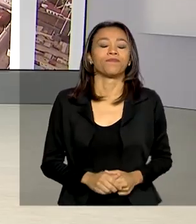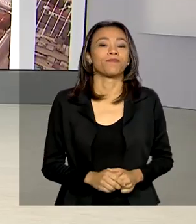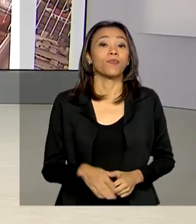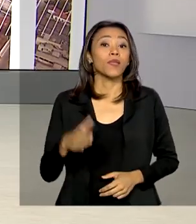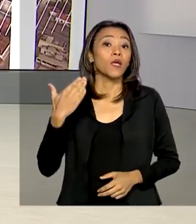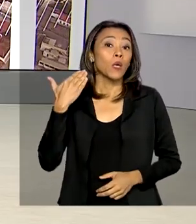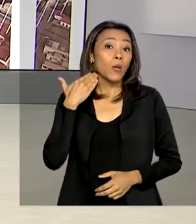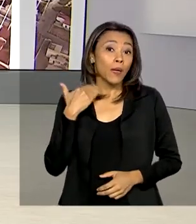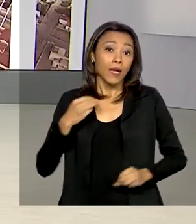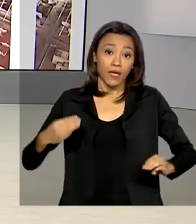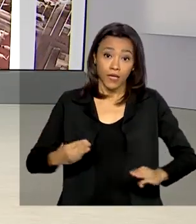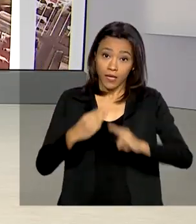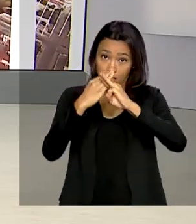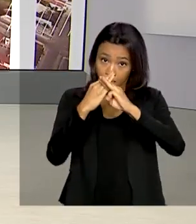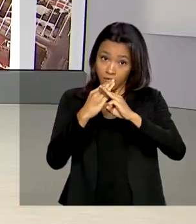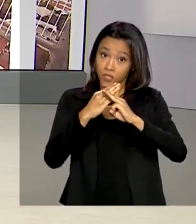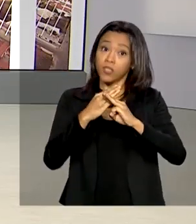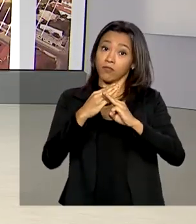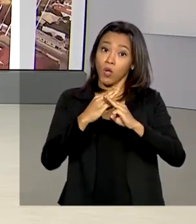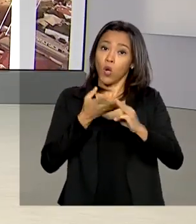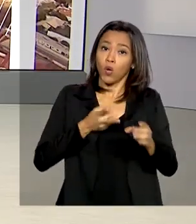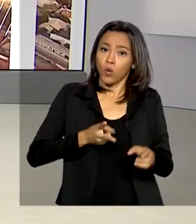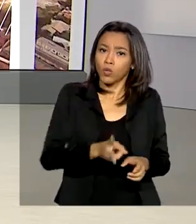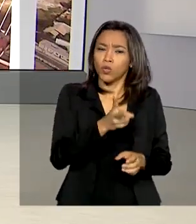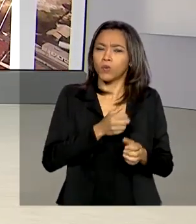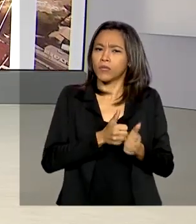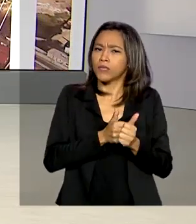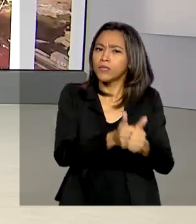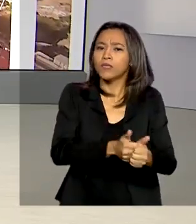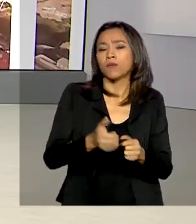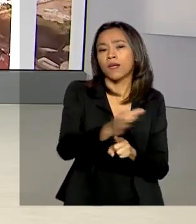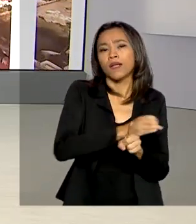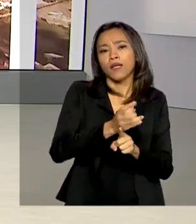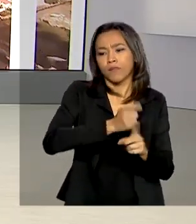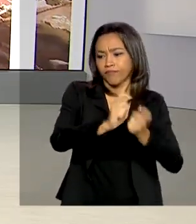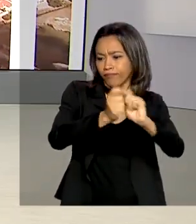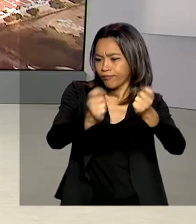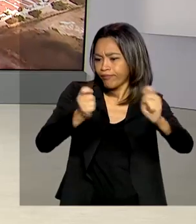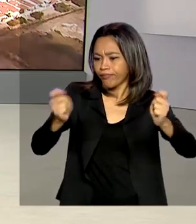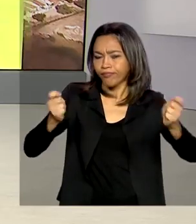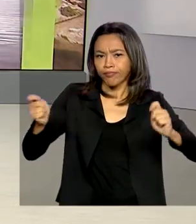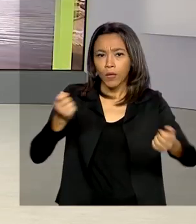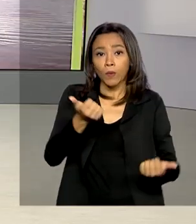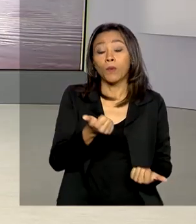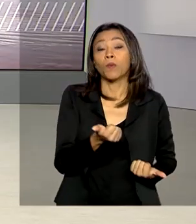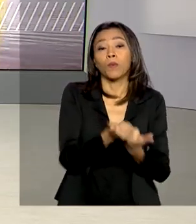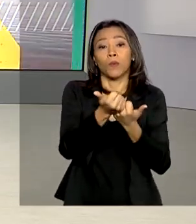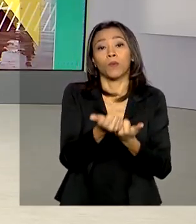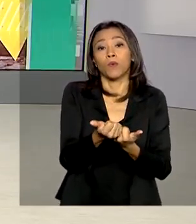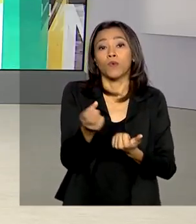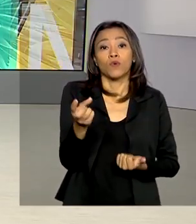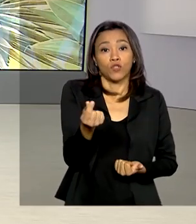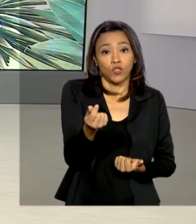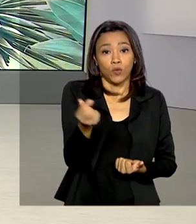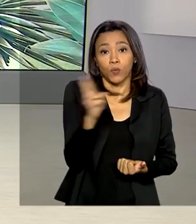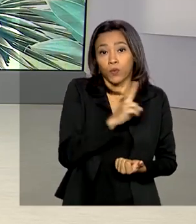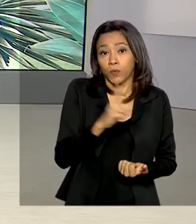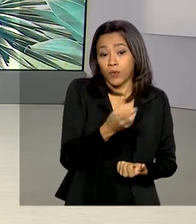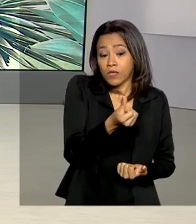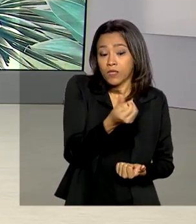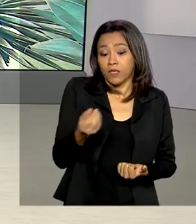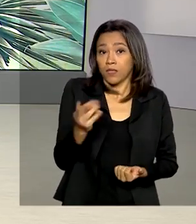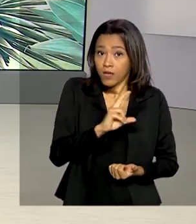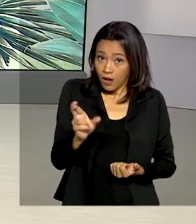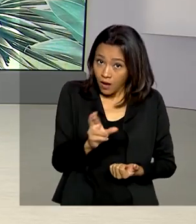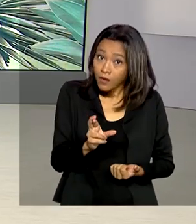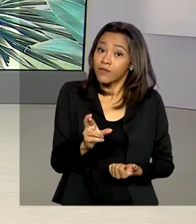A Caixa Econômica Federal segue com o calendário de pagamentos do auxílio emergencial de 600 reais. O repórter Glauco de Queiroz